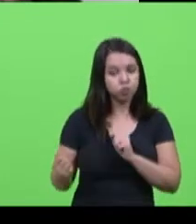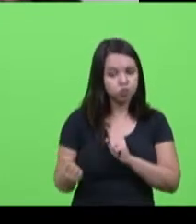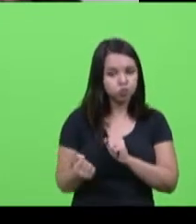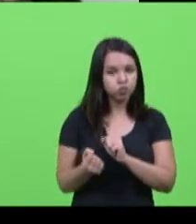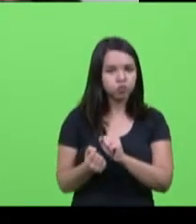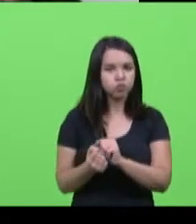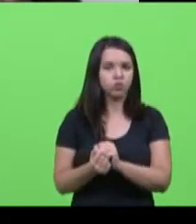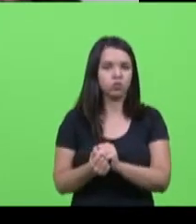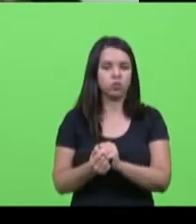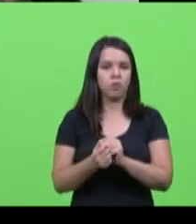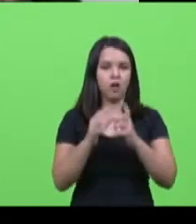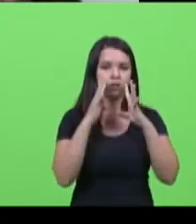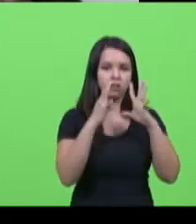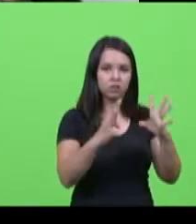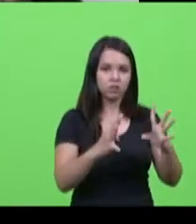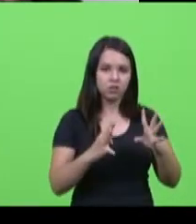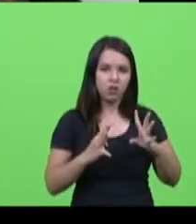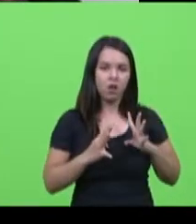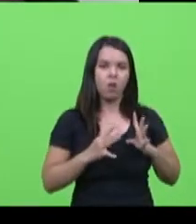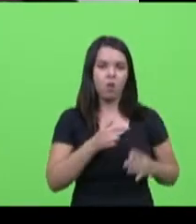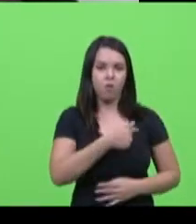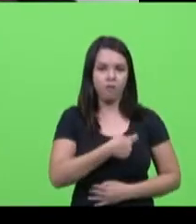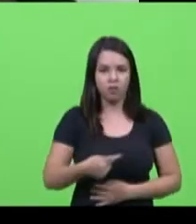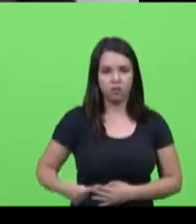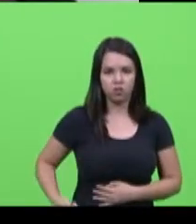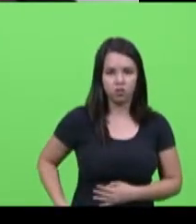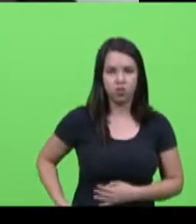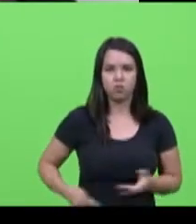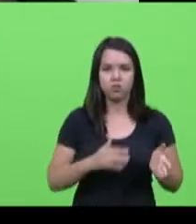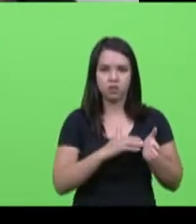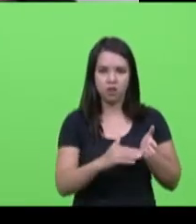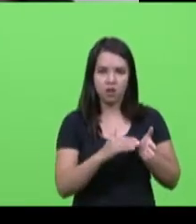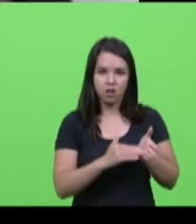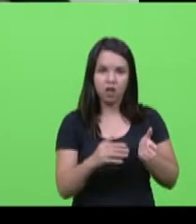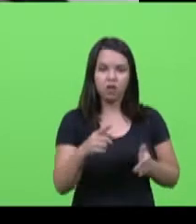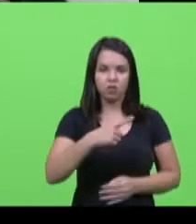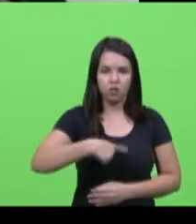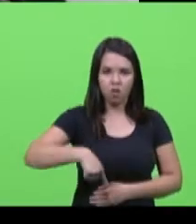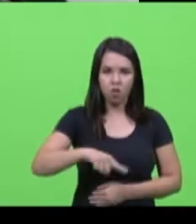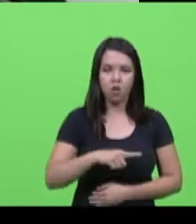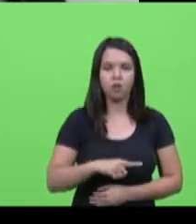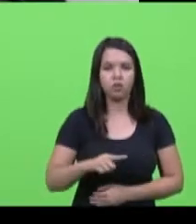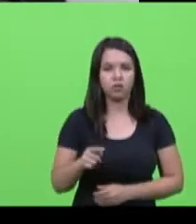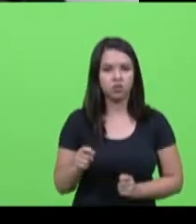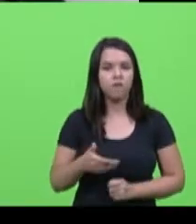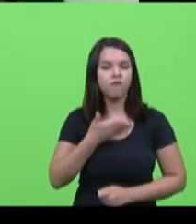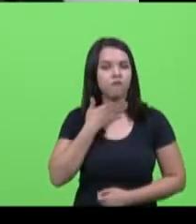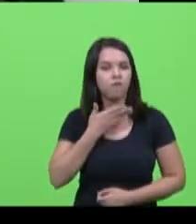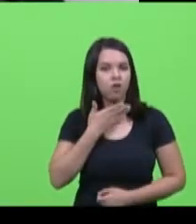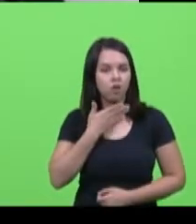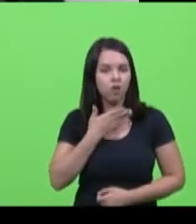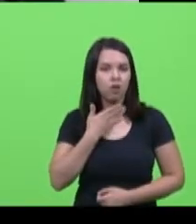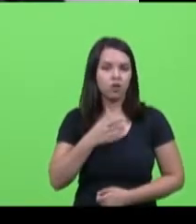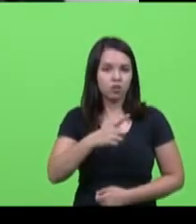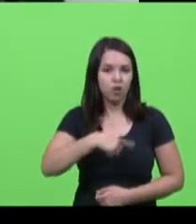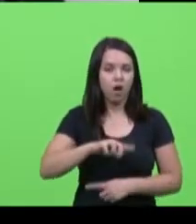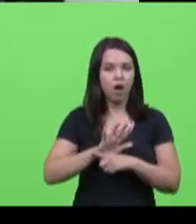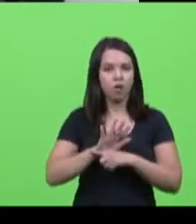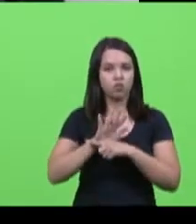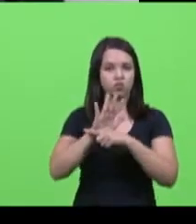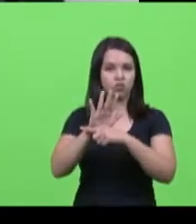ouvidos pelo governador, pelo secretário, para que possamos ter voz e vez, pois queremos ajudar as